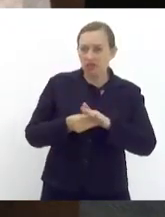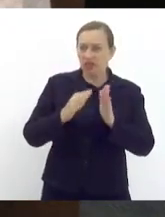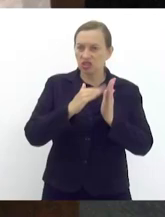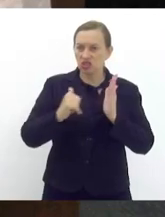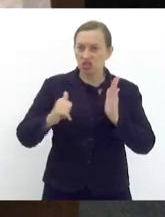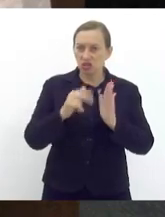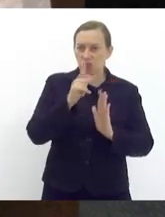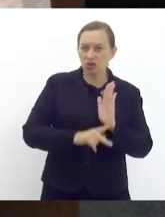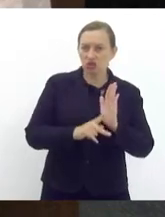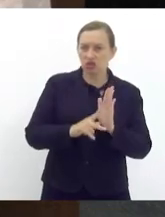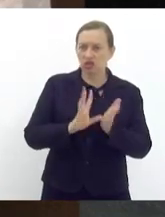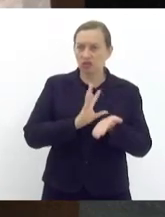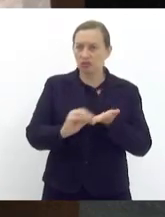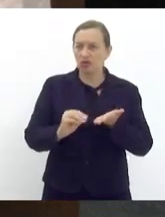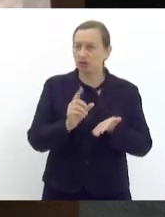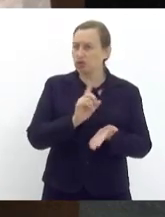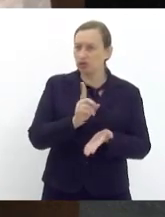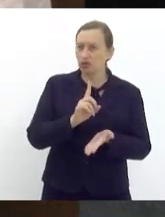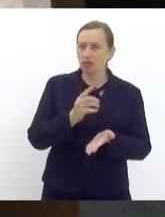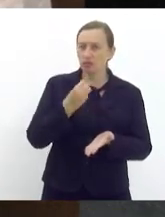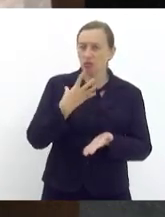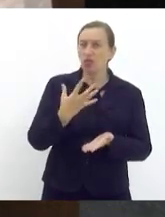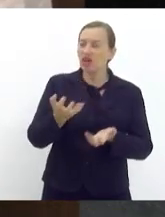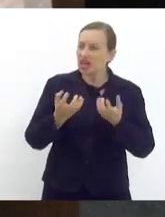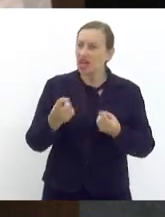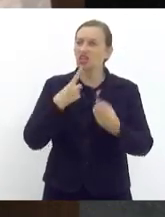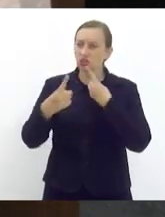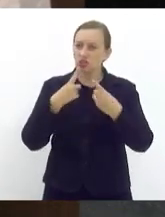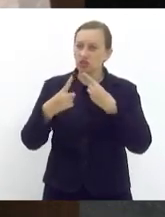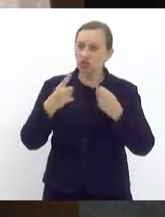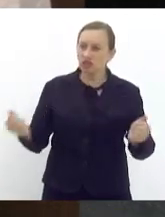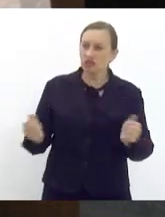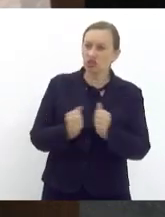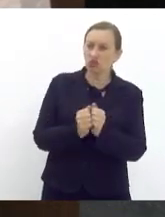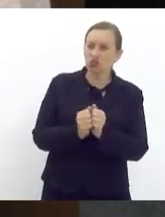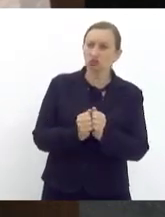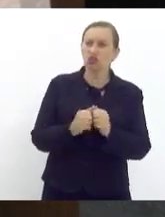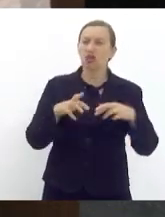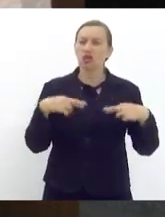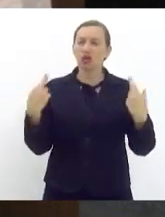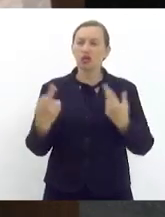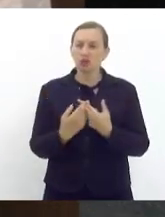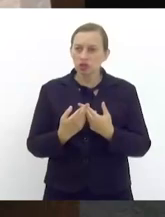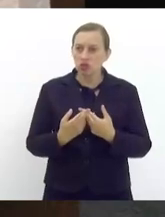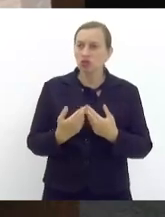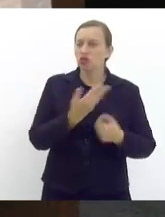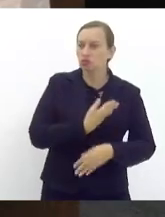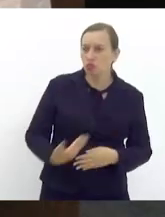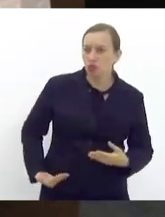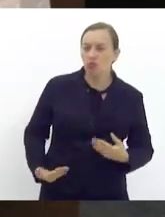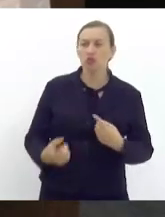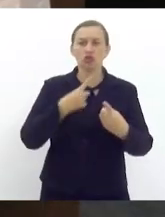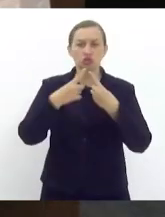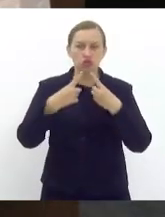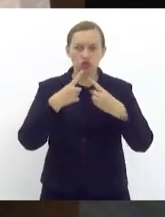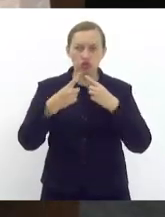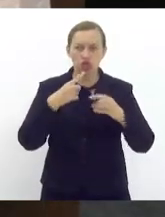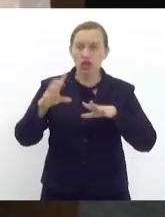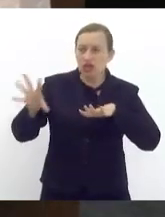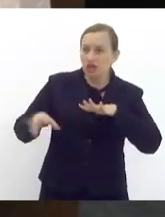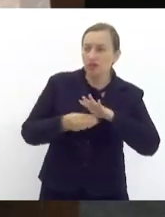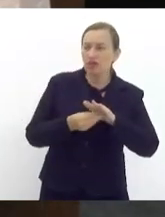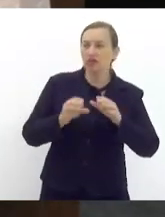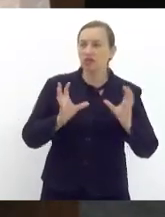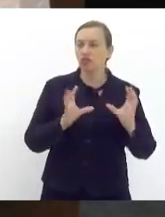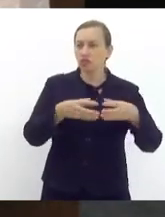escroto, que não cabe. Quem quer discutir participaria das audiências públicas, debateria as emendas nas comissões, mas